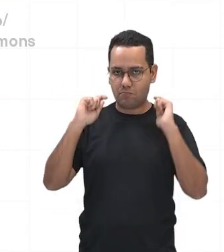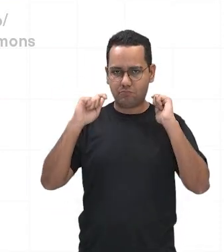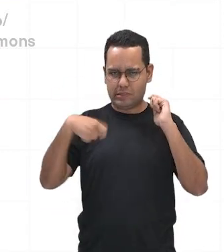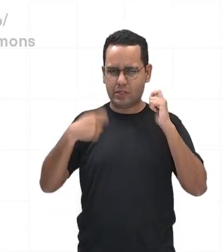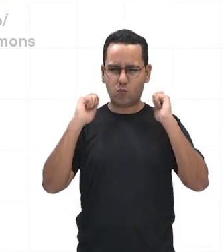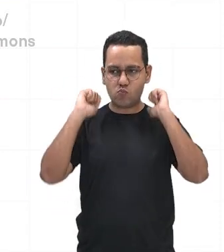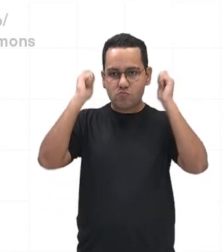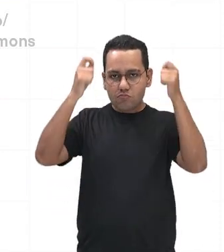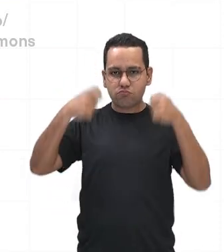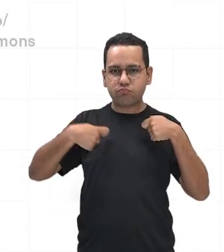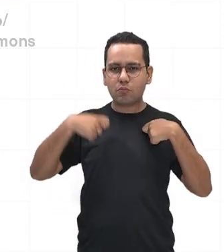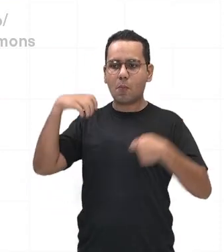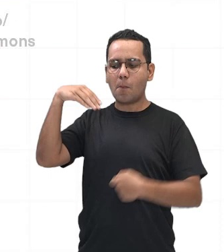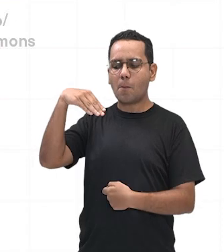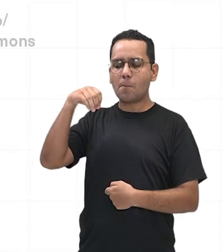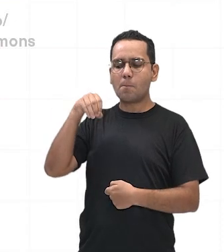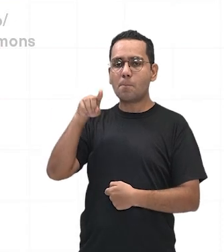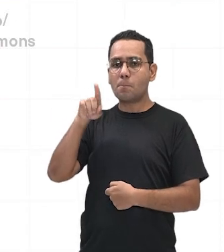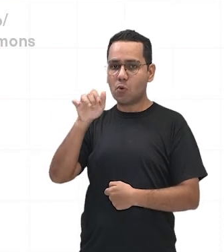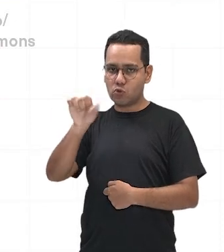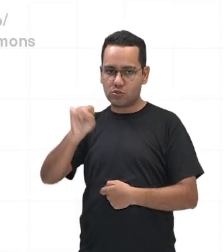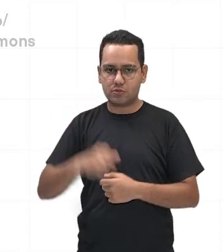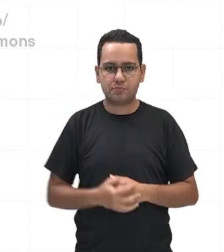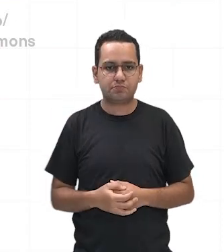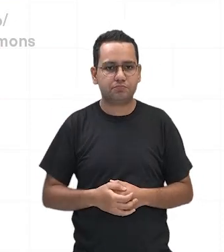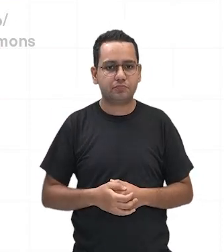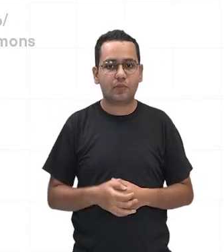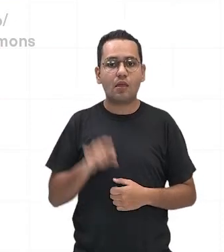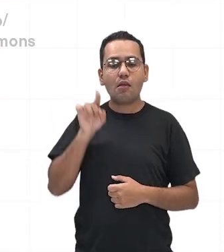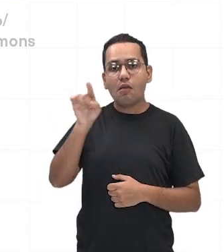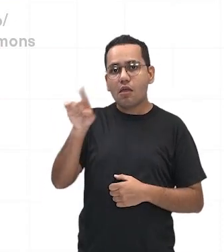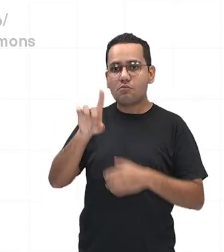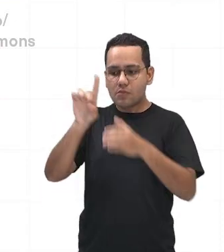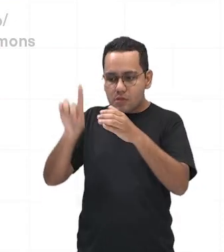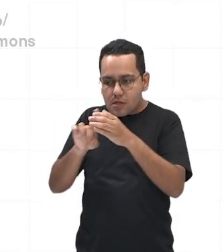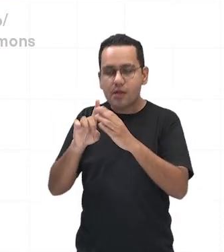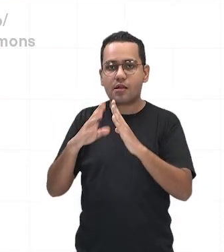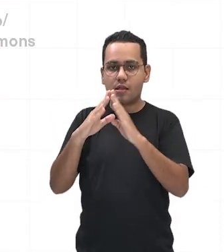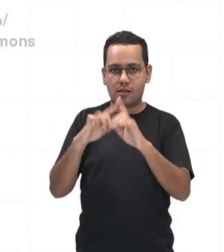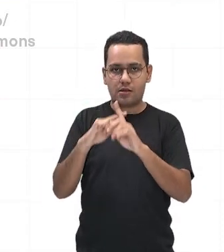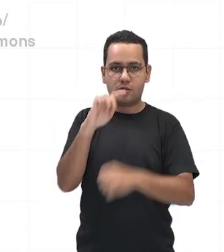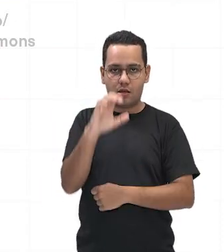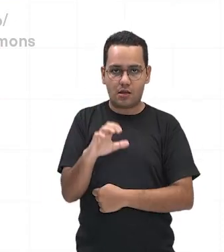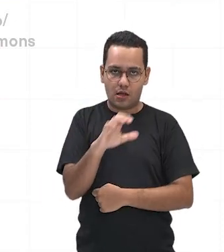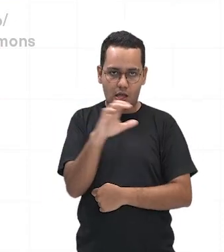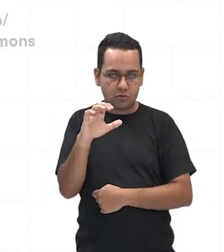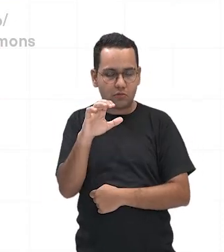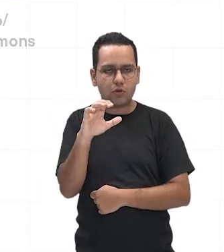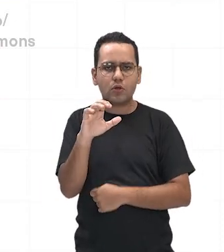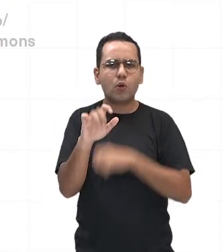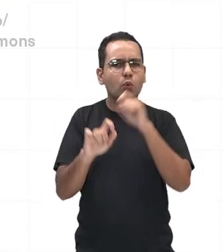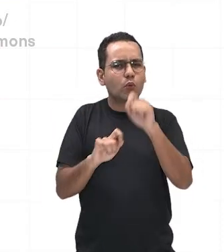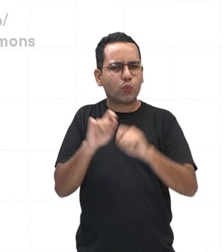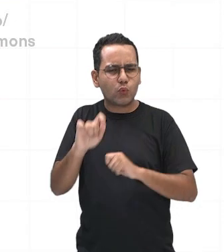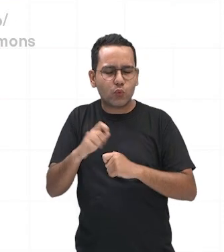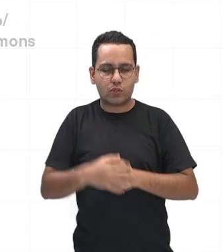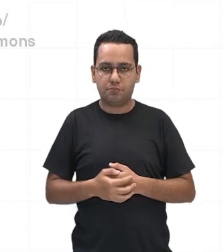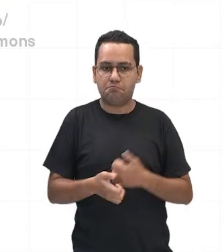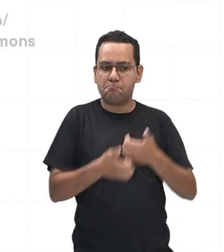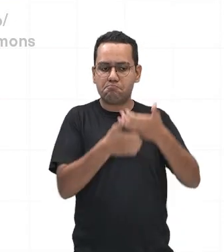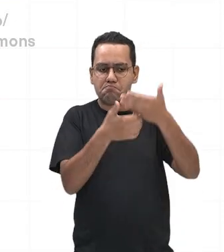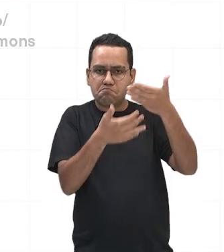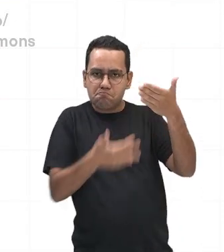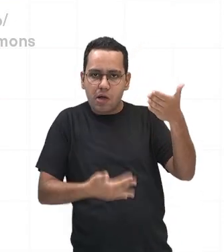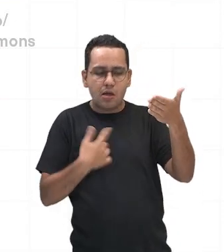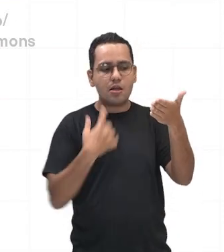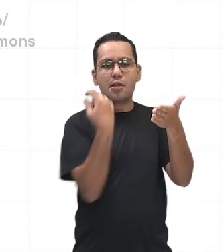tá? Que eram, então, membros da igreja que faziam o quê? Eles faziam, então, aí várias cópias de livros